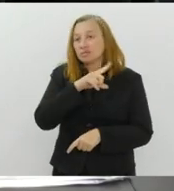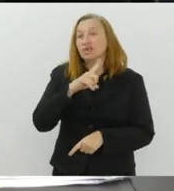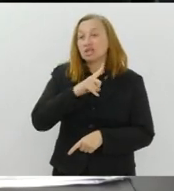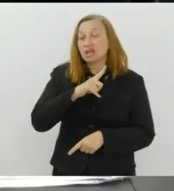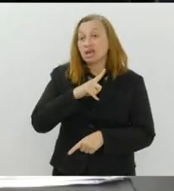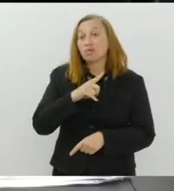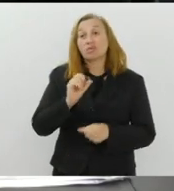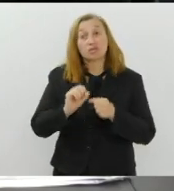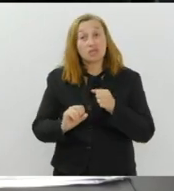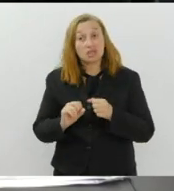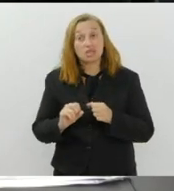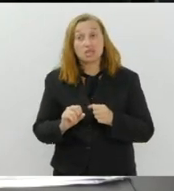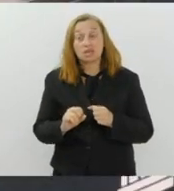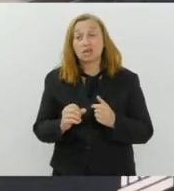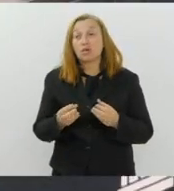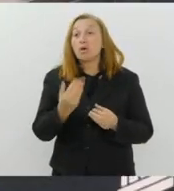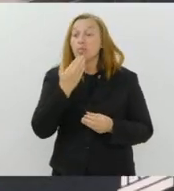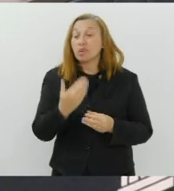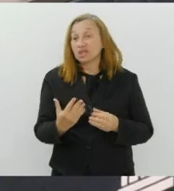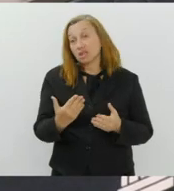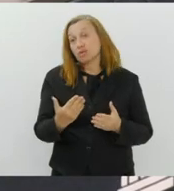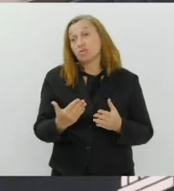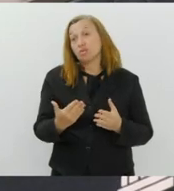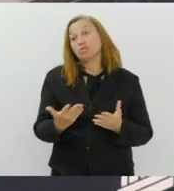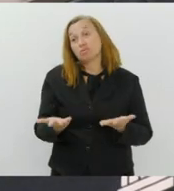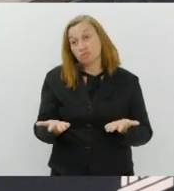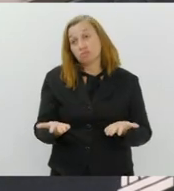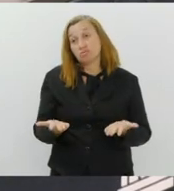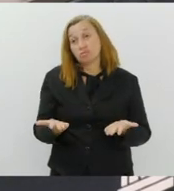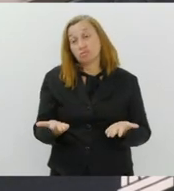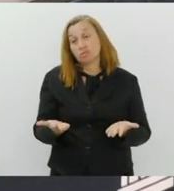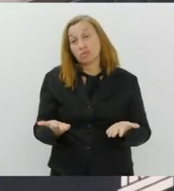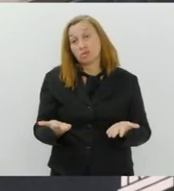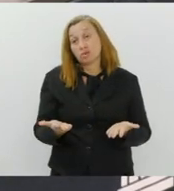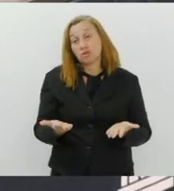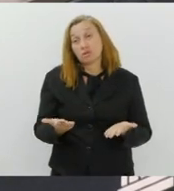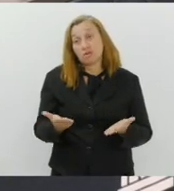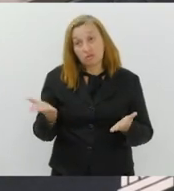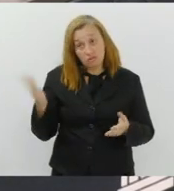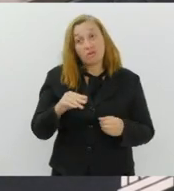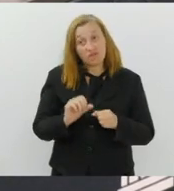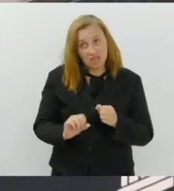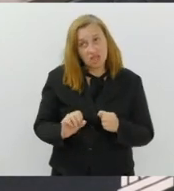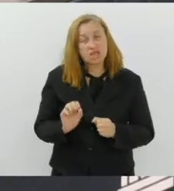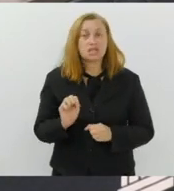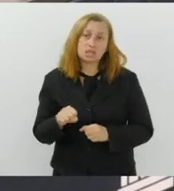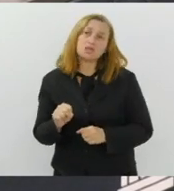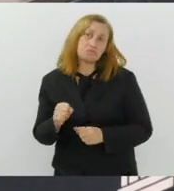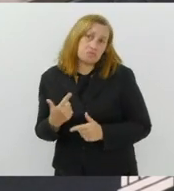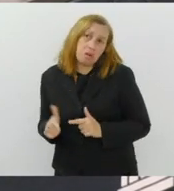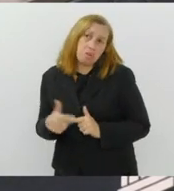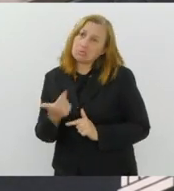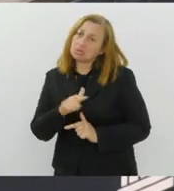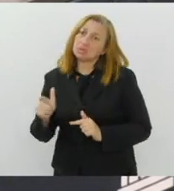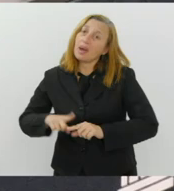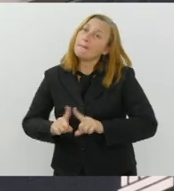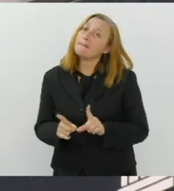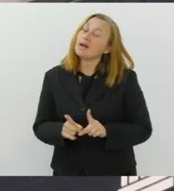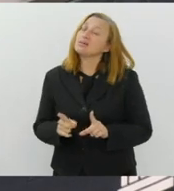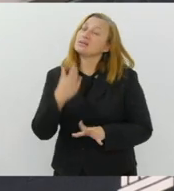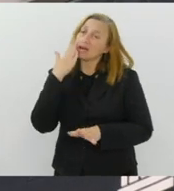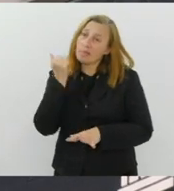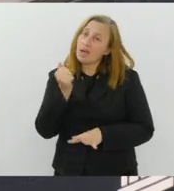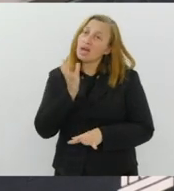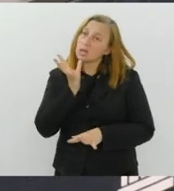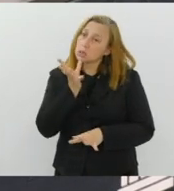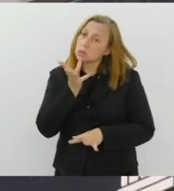fizer uma solicitação como essa. Assim, vamos fazer? Vamos fazer, sem problema. Só a gente precisa saber